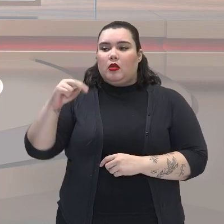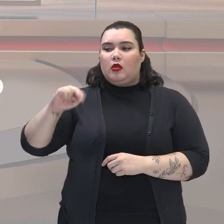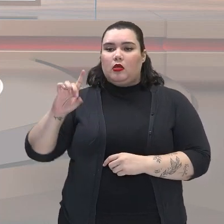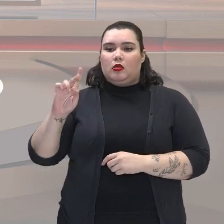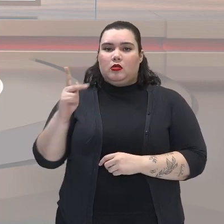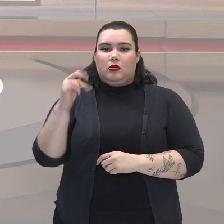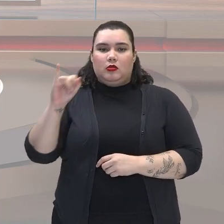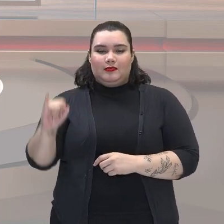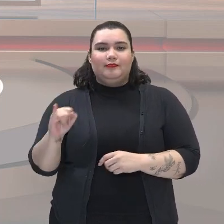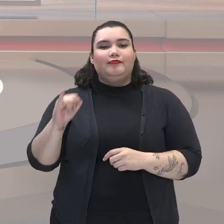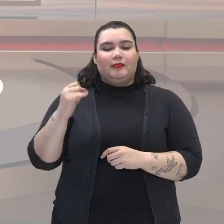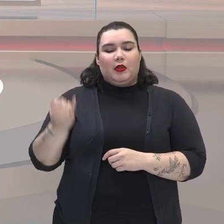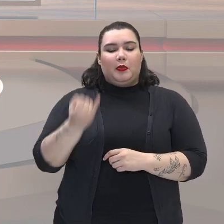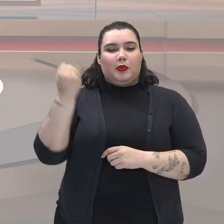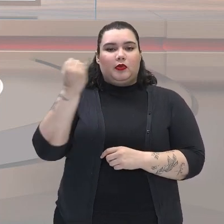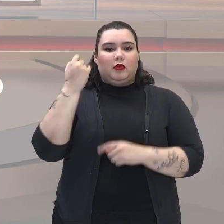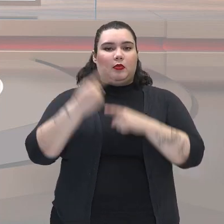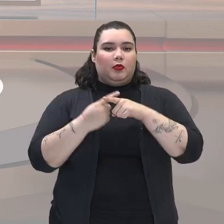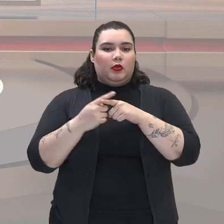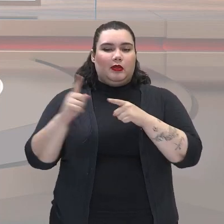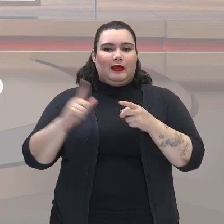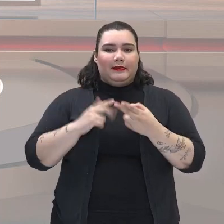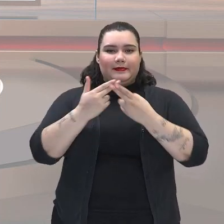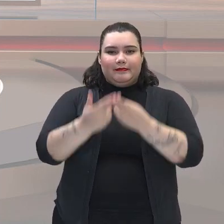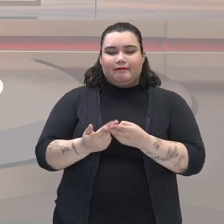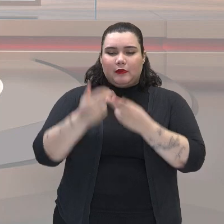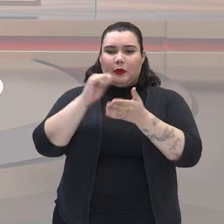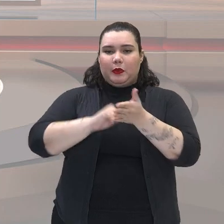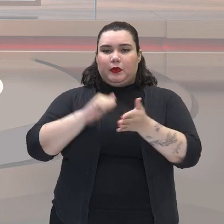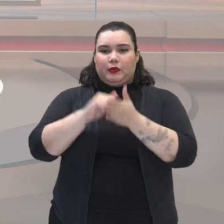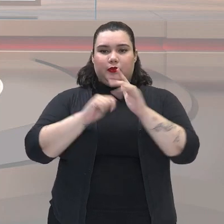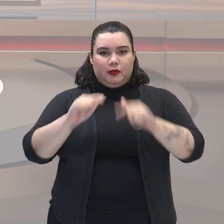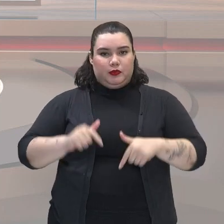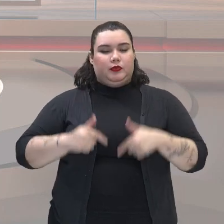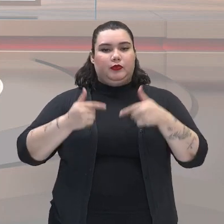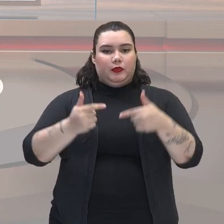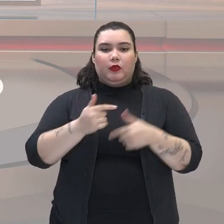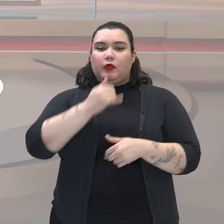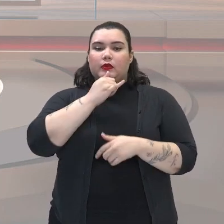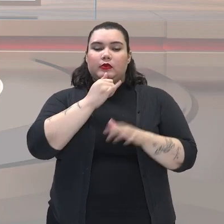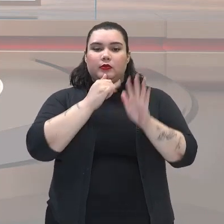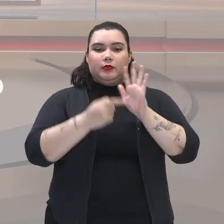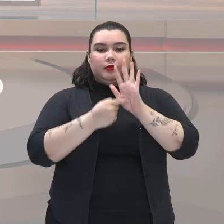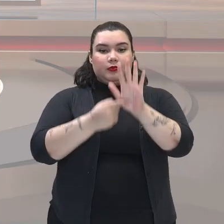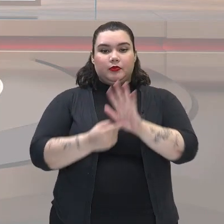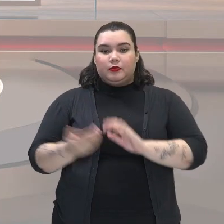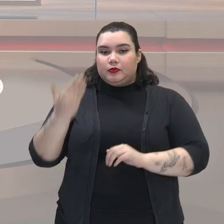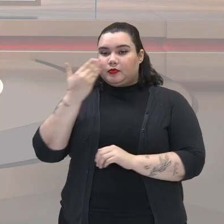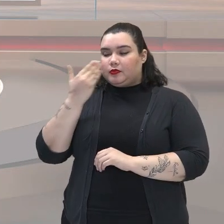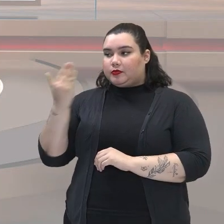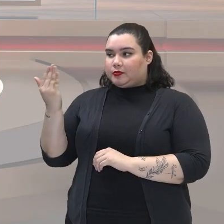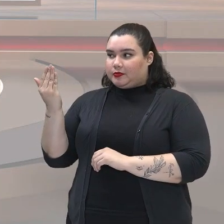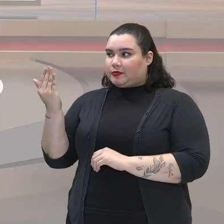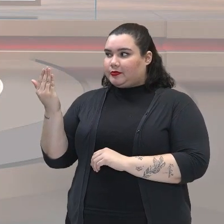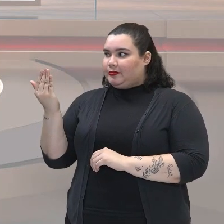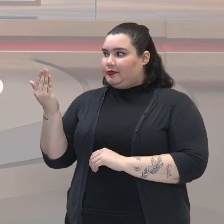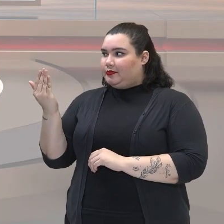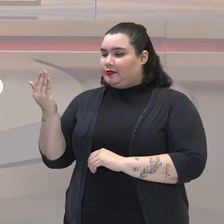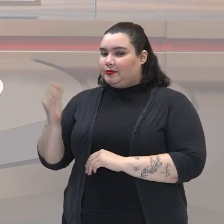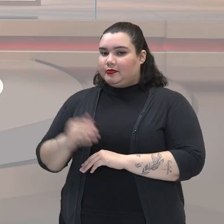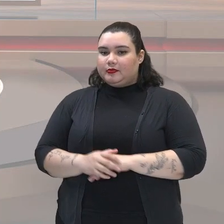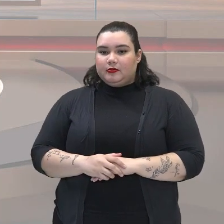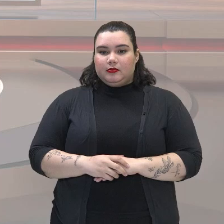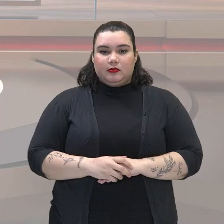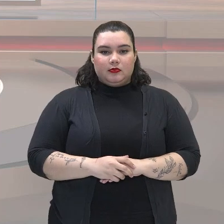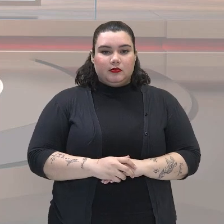bastante necessários com a questão da resistência pacífica, como a gente vai ver aqui no nosso exemplo. Então vamos aqui, senhor Mahatma Gandhi e